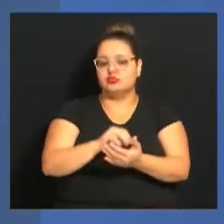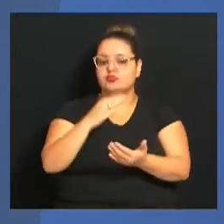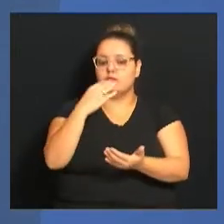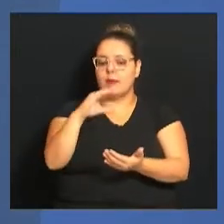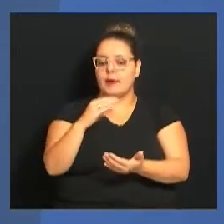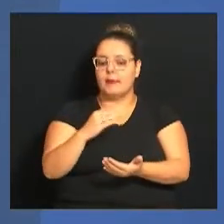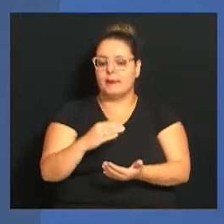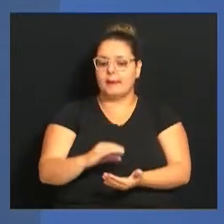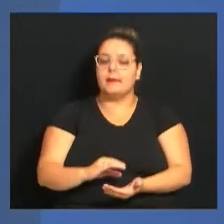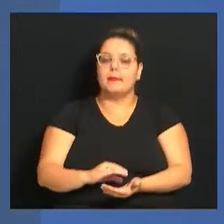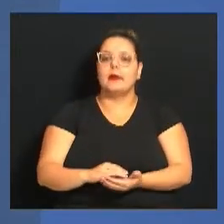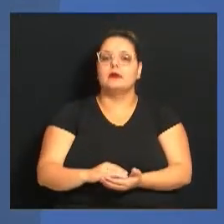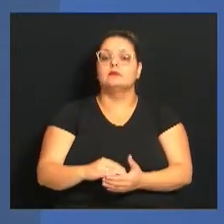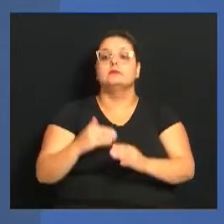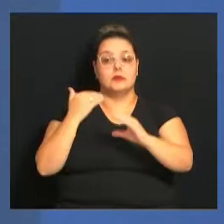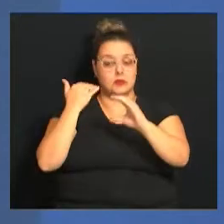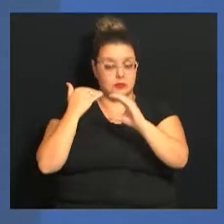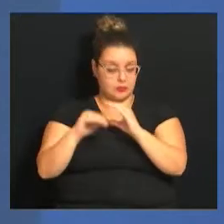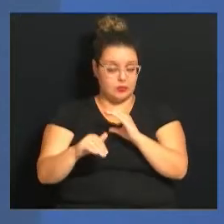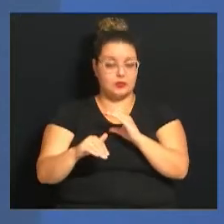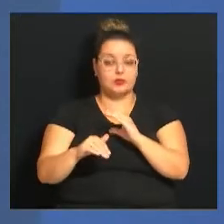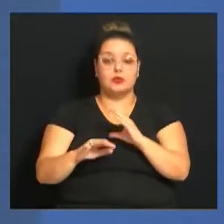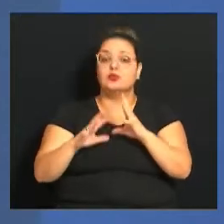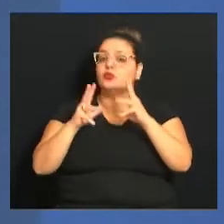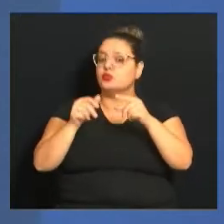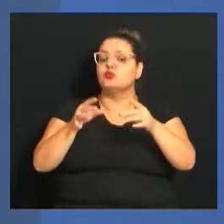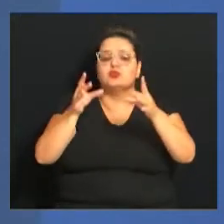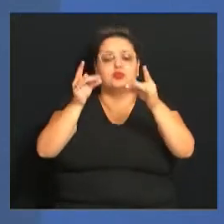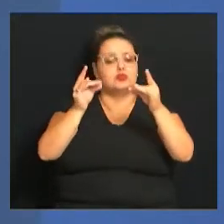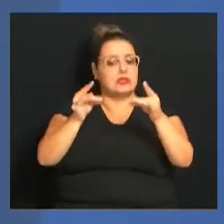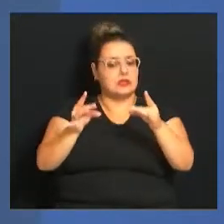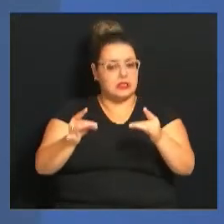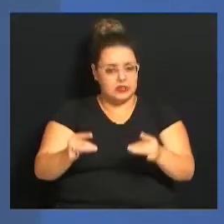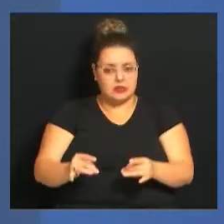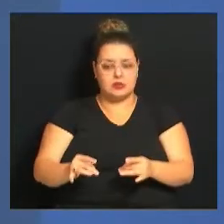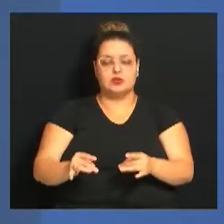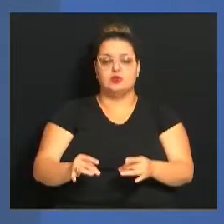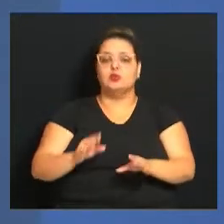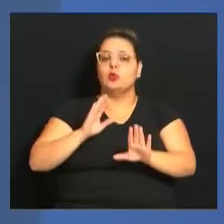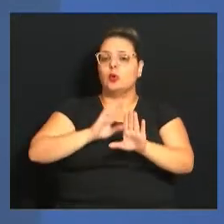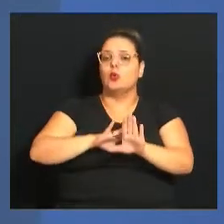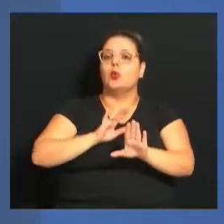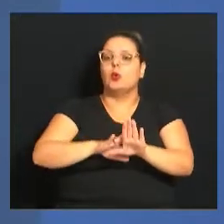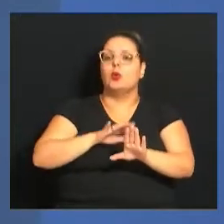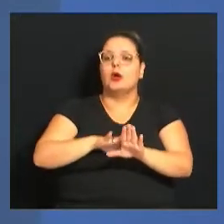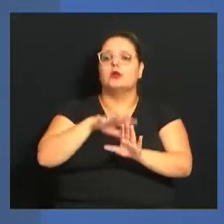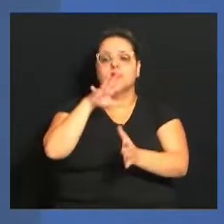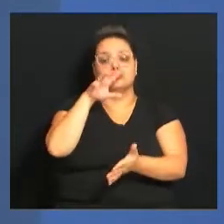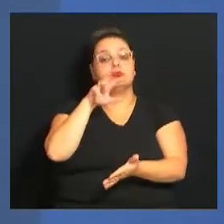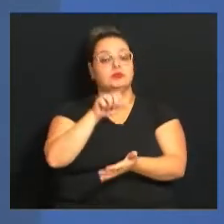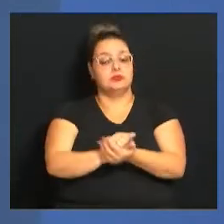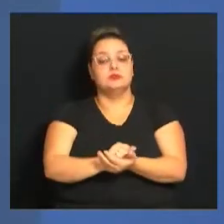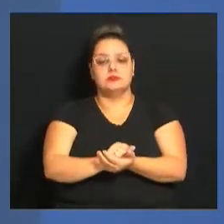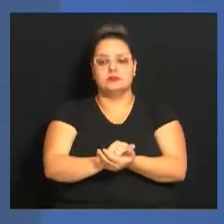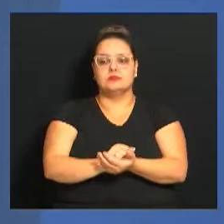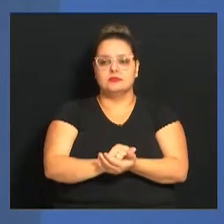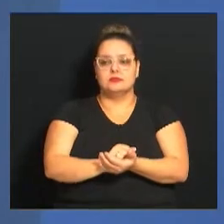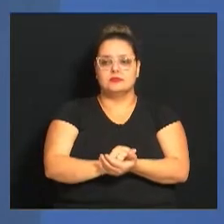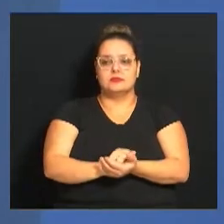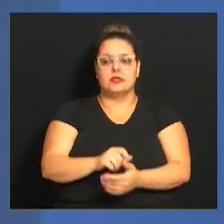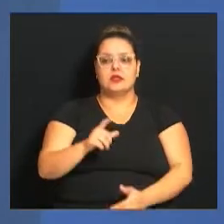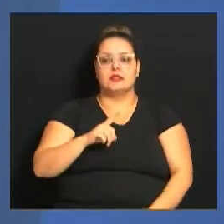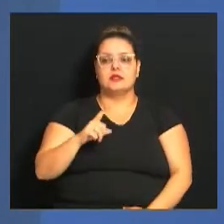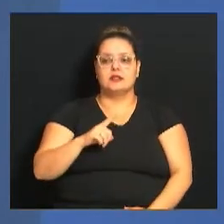vai mandar o e-mail para esse formulário, que está tudo descrito no ato da inscrição ali. Então, a gente tem esse